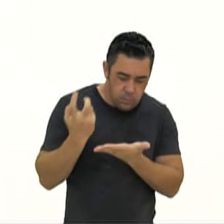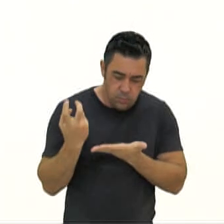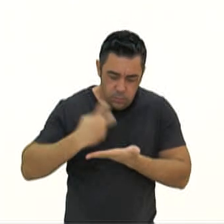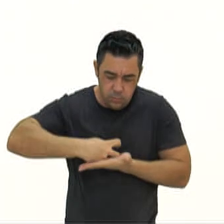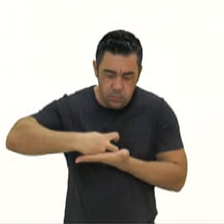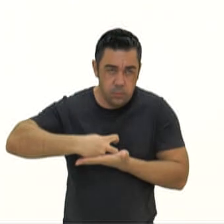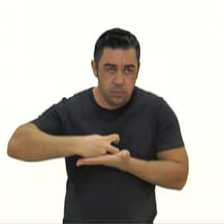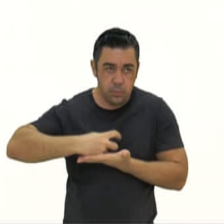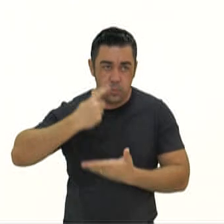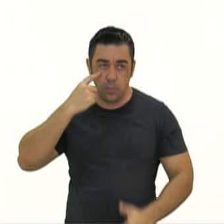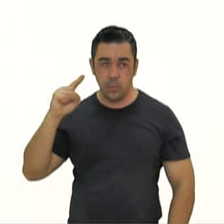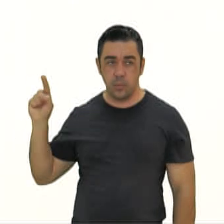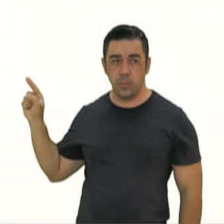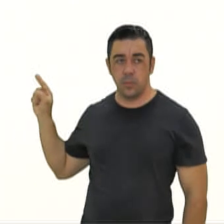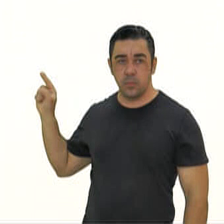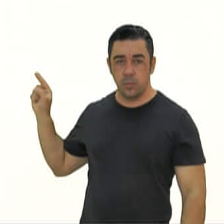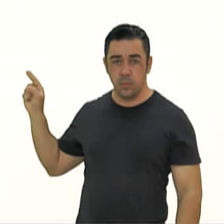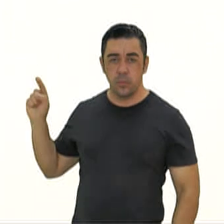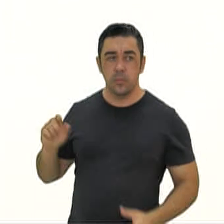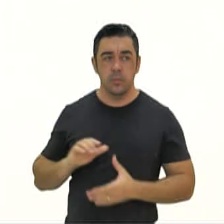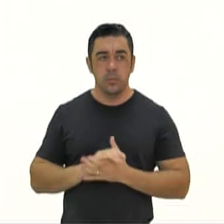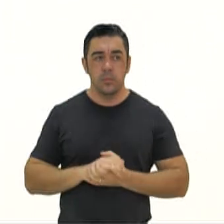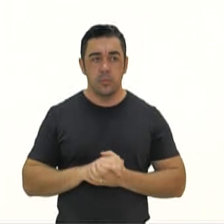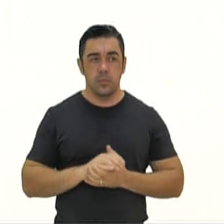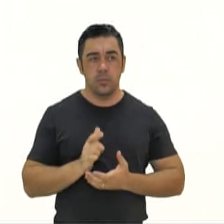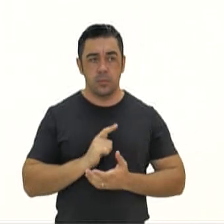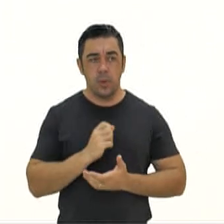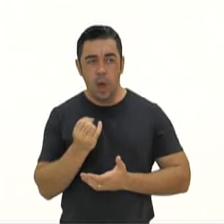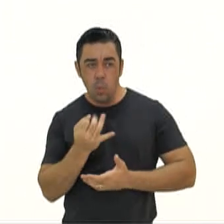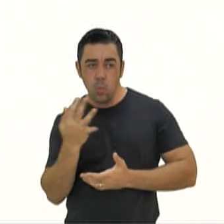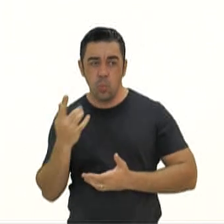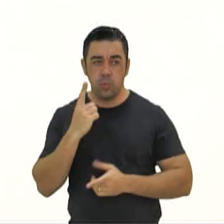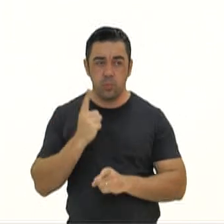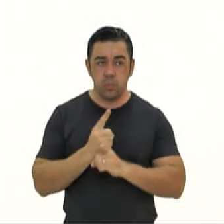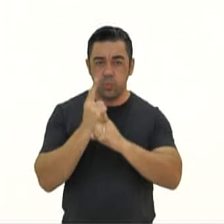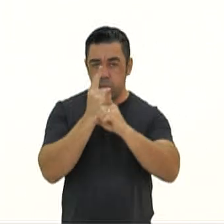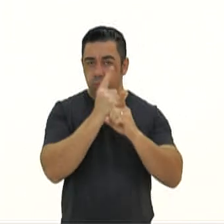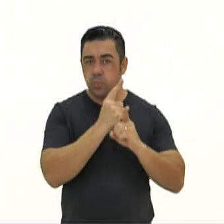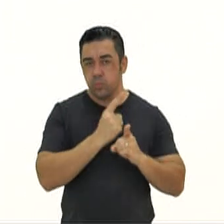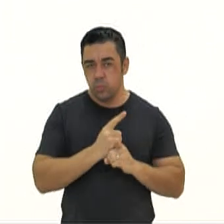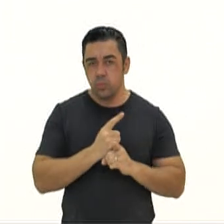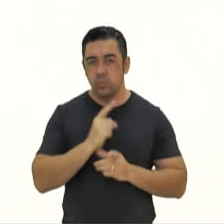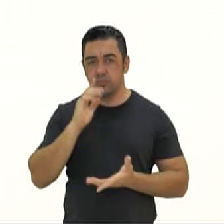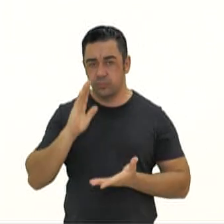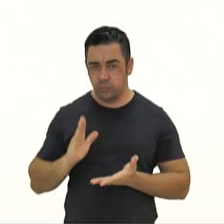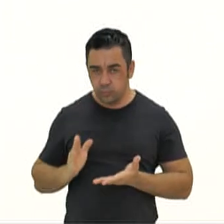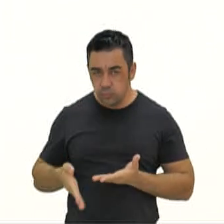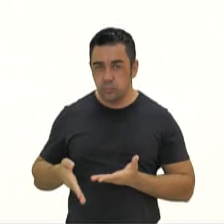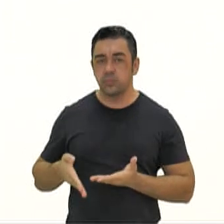Analisemos a figura. Aqui nós temos alguns fósseis que foram encontrados, tá?